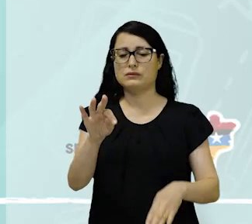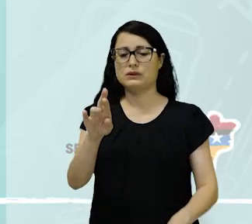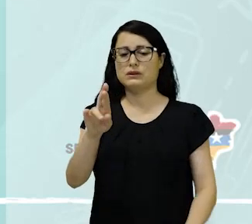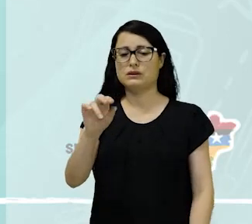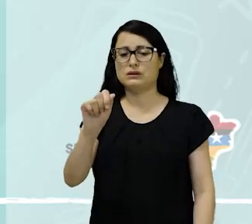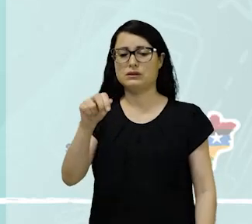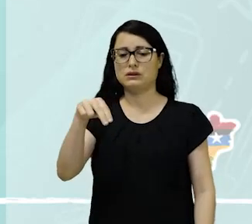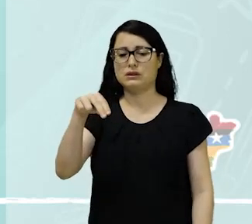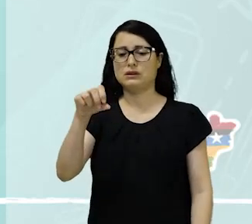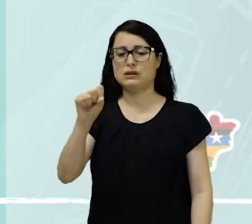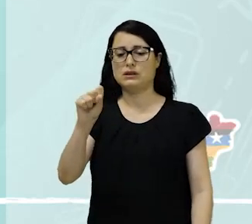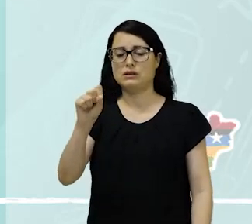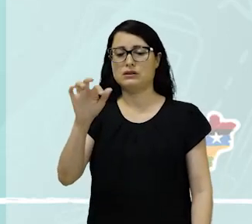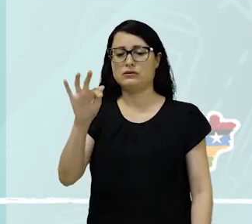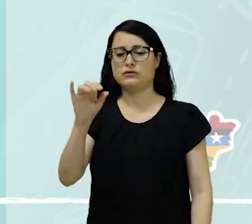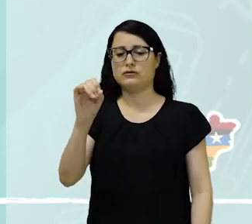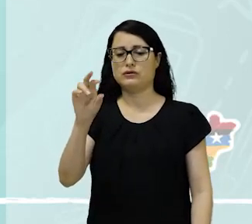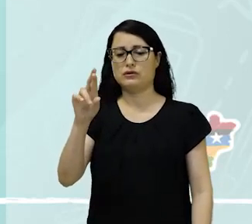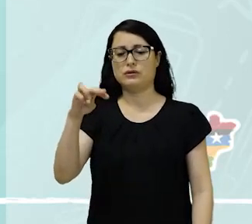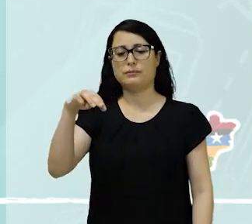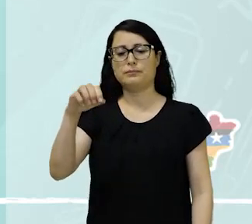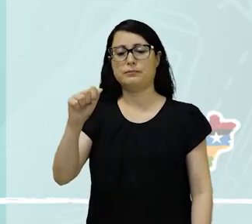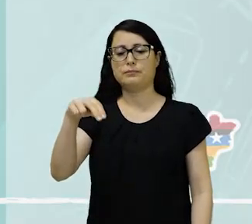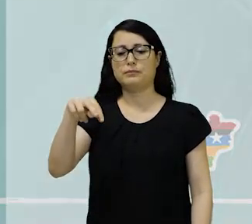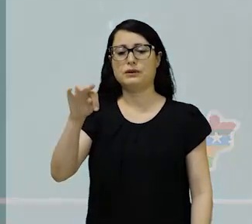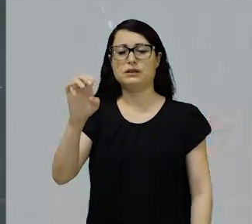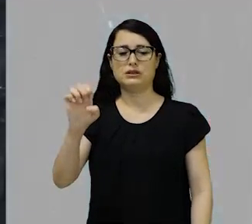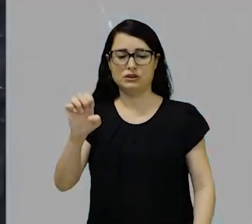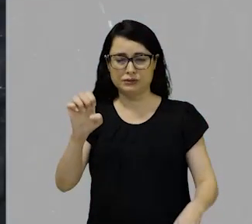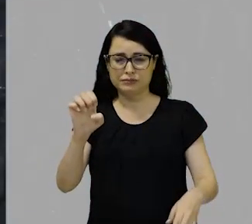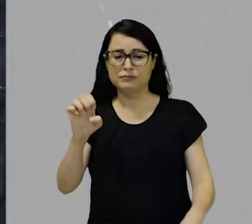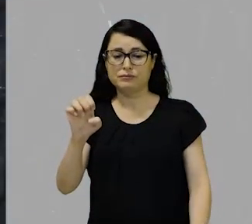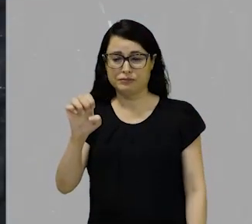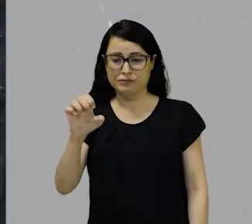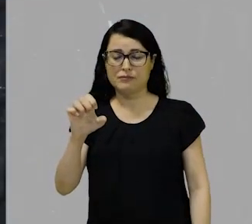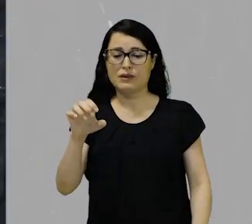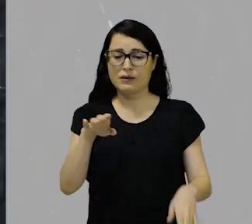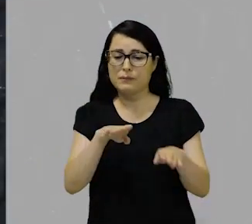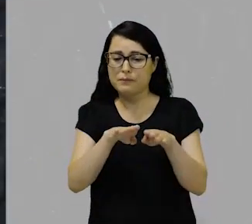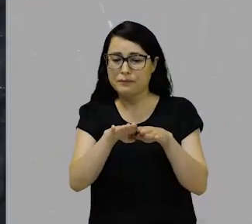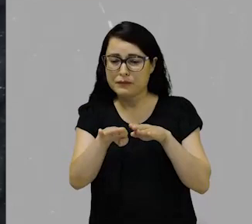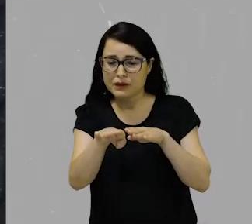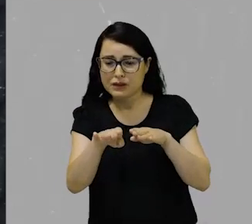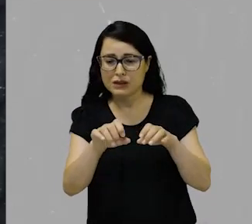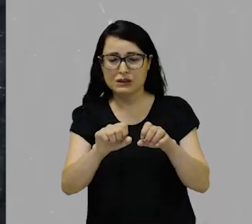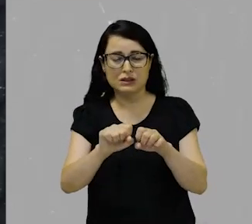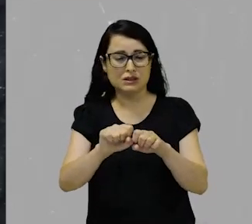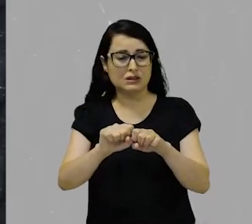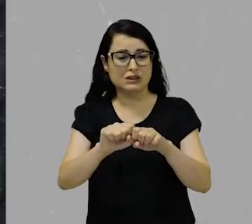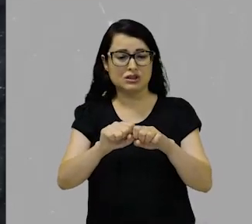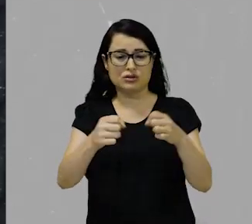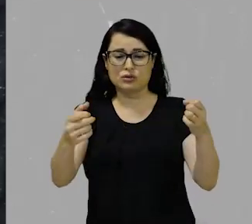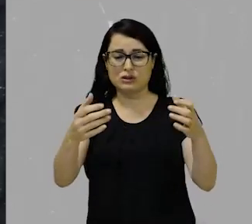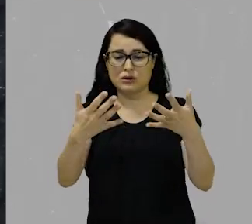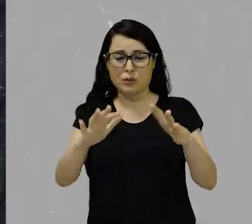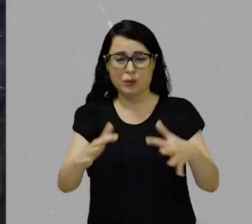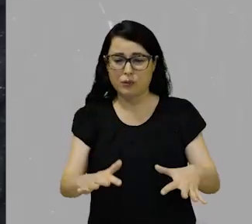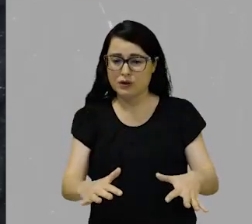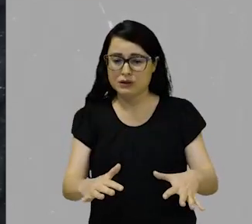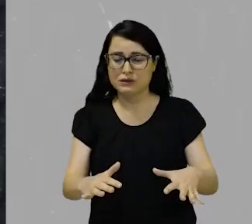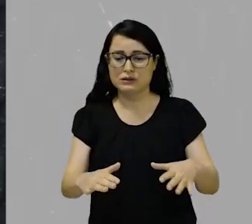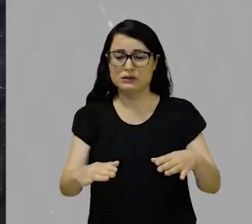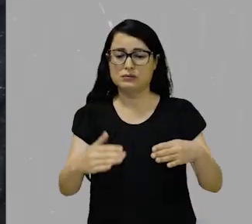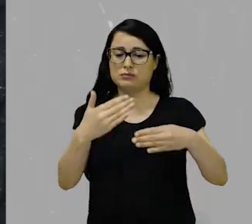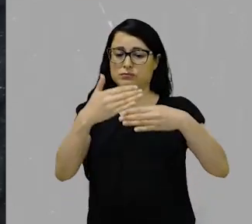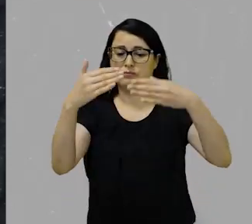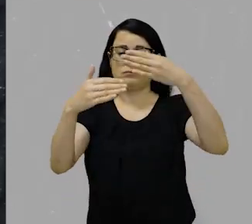provocando rachaduras na região de contato. Nesse movimento, não há destruição nem criação de placas, podendo, em alguns